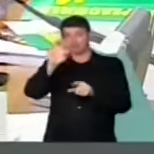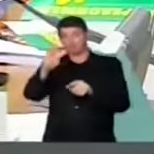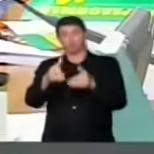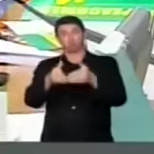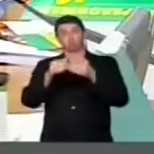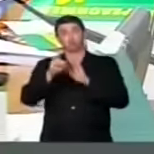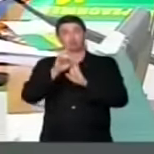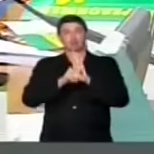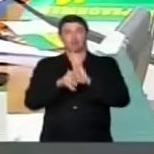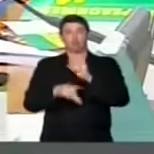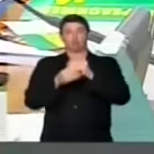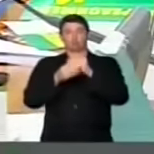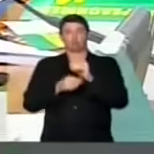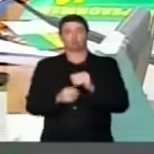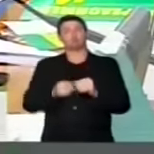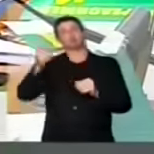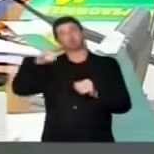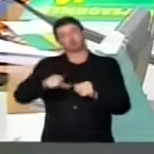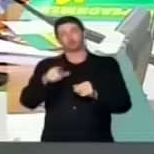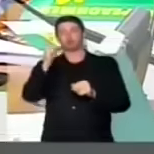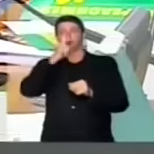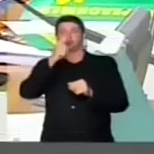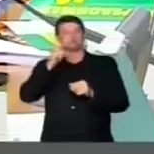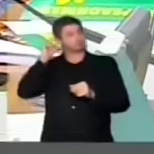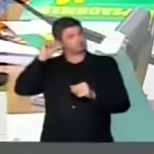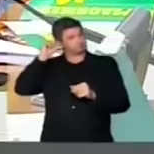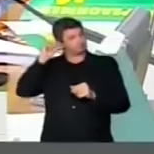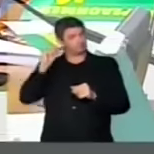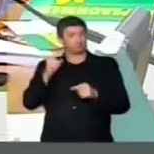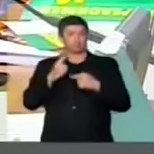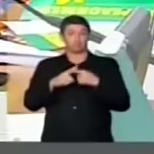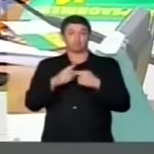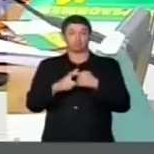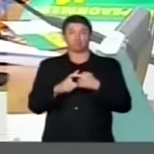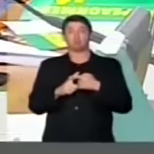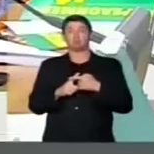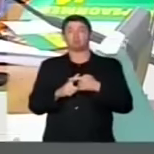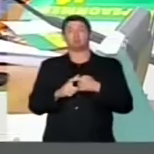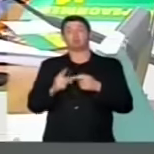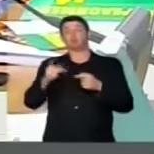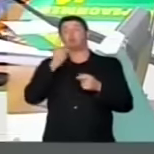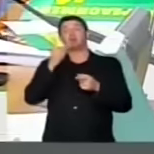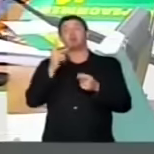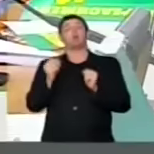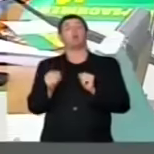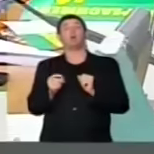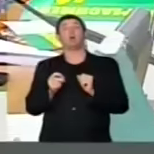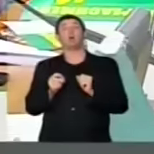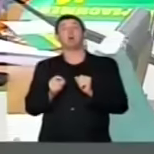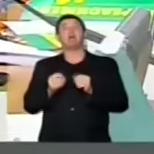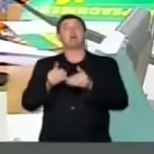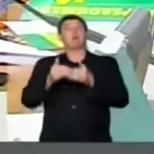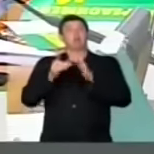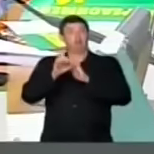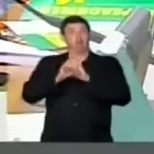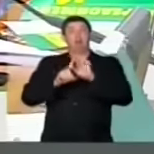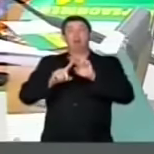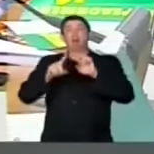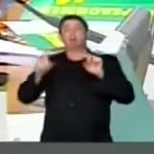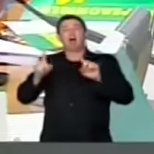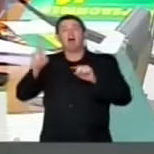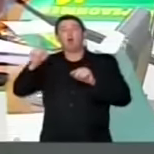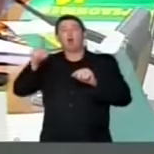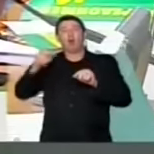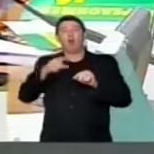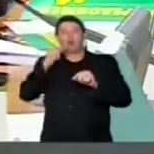decretos complementares, ele mais uma vez faltou com a verdade. Porque ele faltou ele dizer que, de fato, eles pediram os decretos, mas em momento